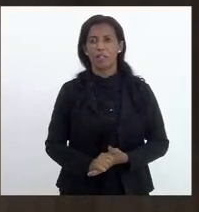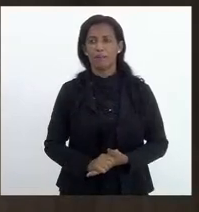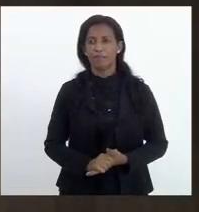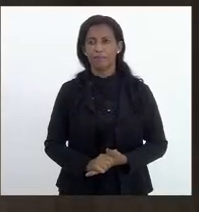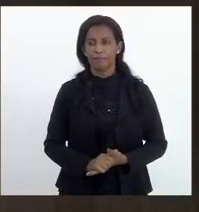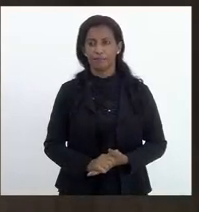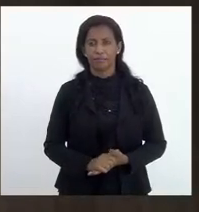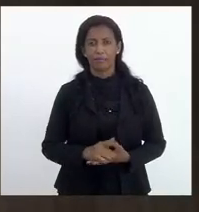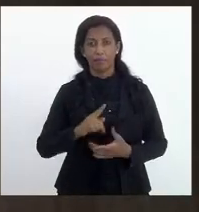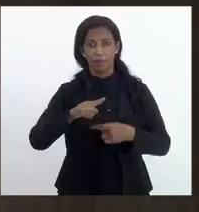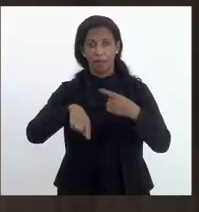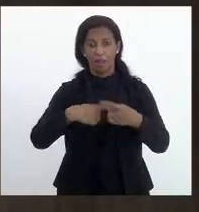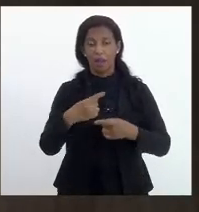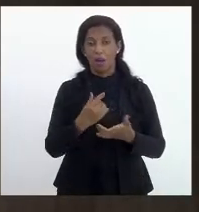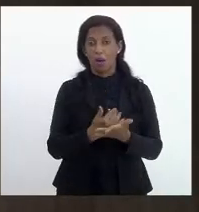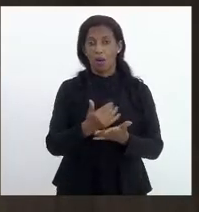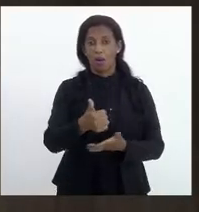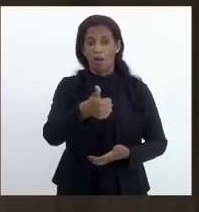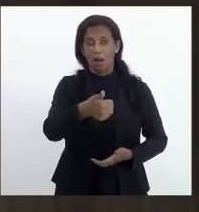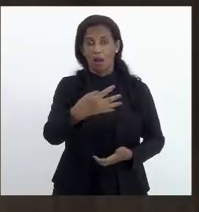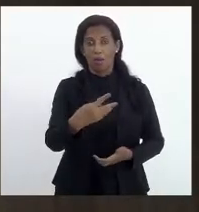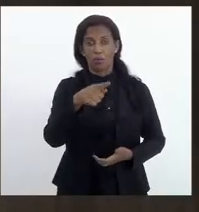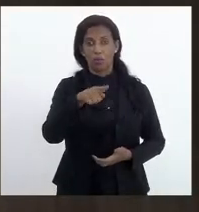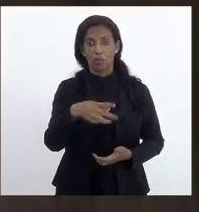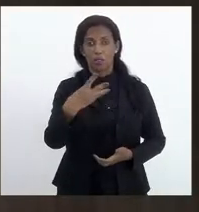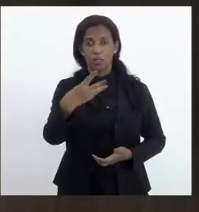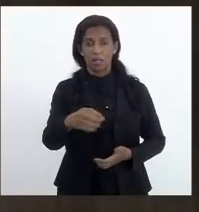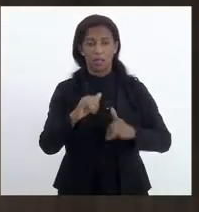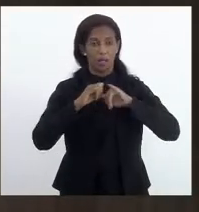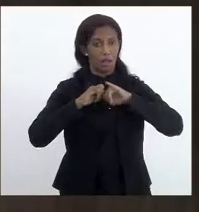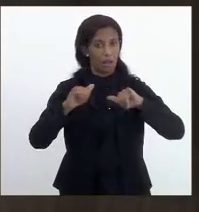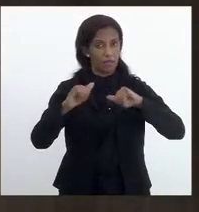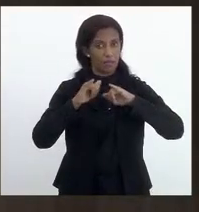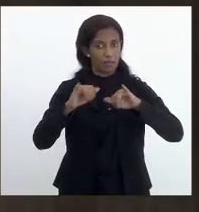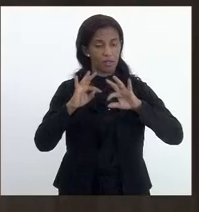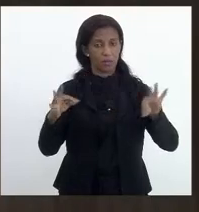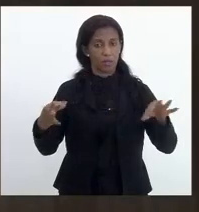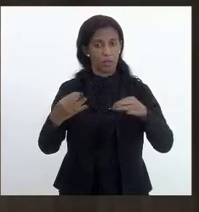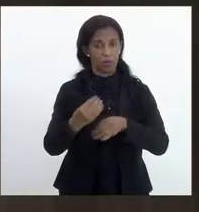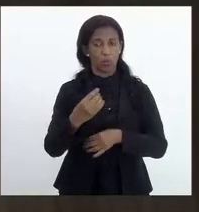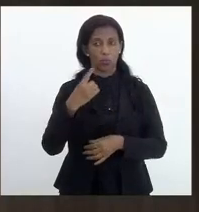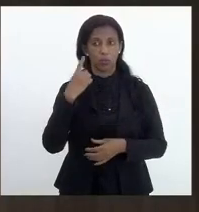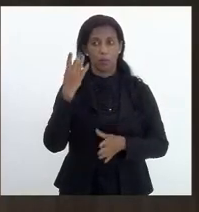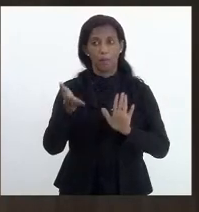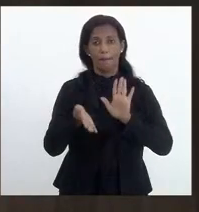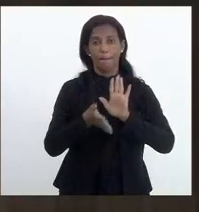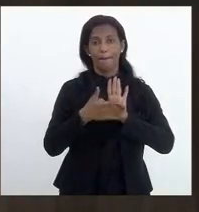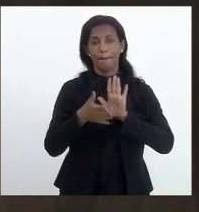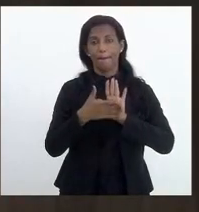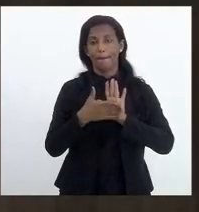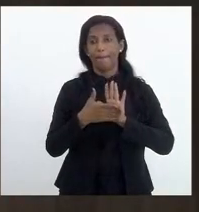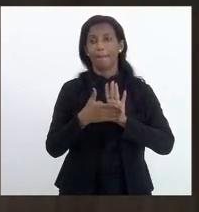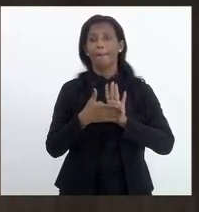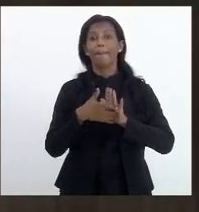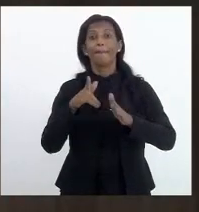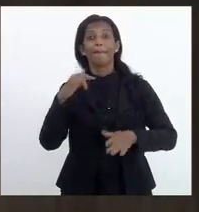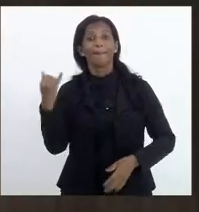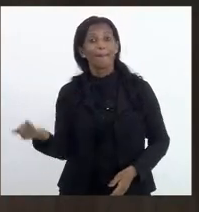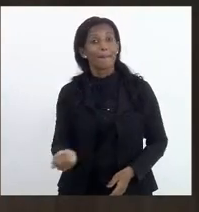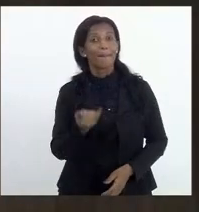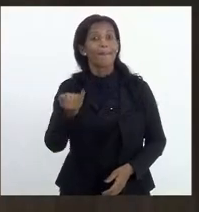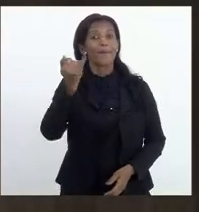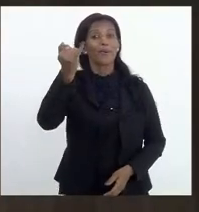mais às 14h30, aqui no plenário, avisando a todos as senhoras e senhores deputados. O parecer nesse